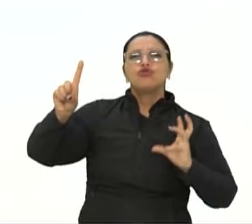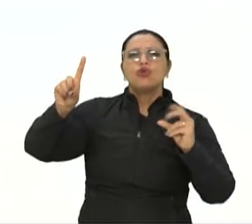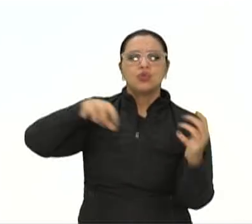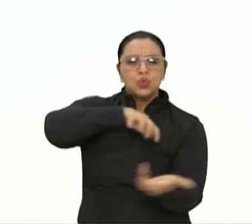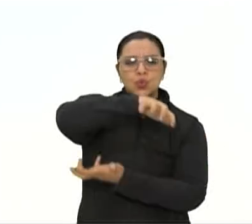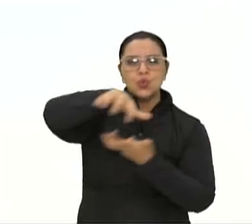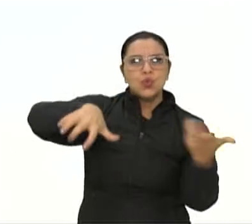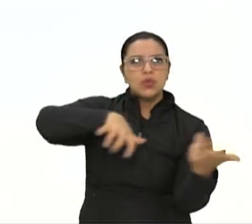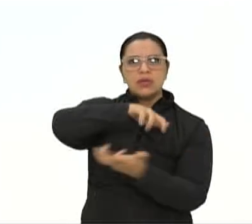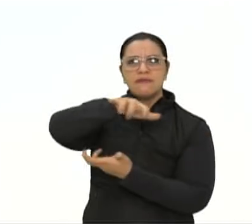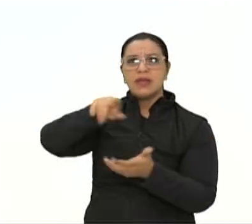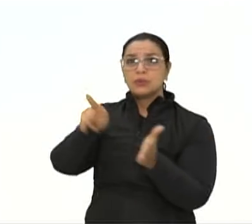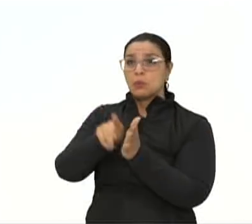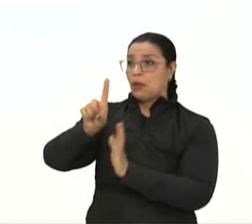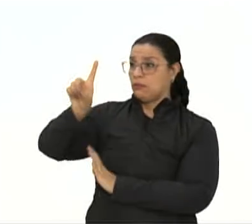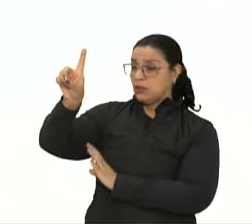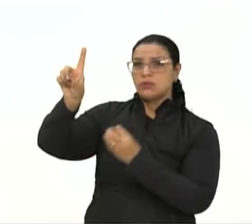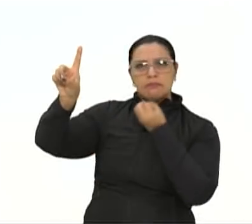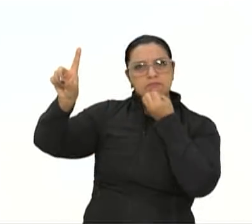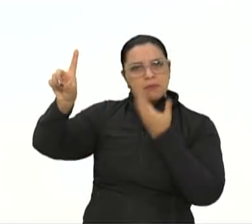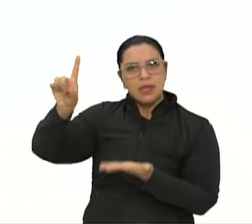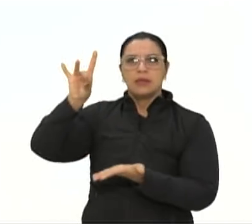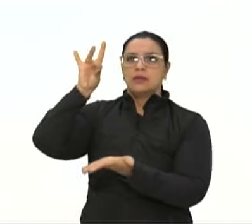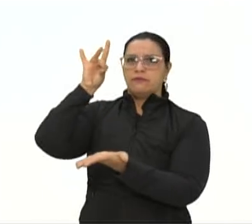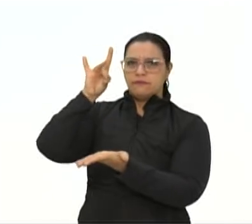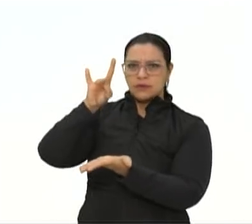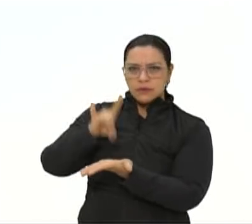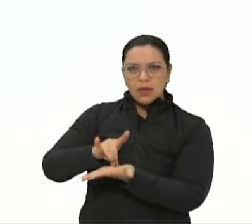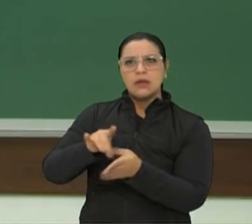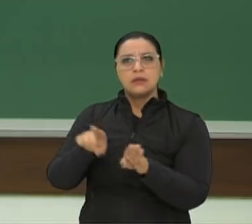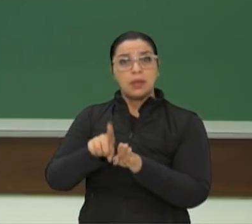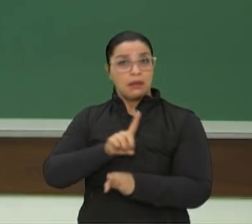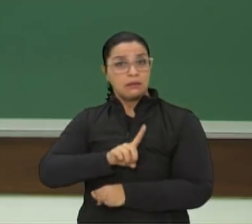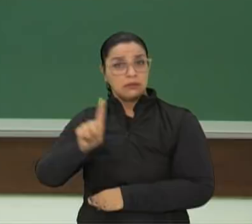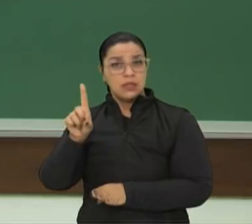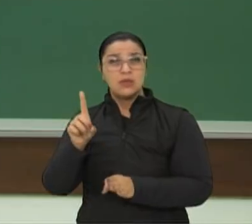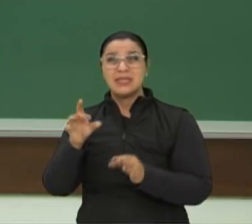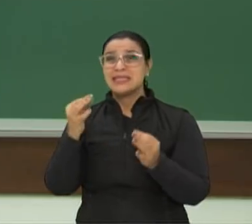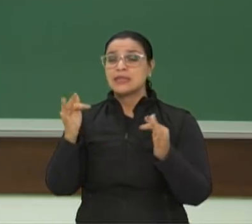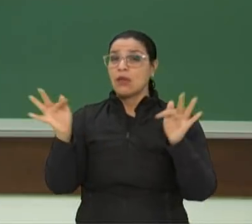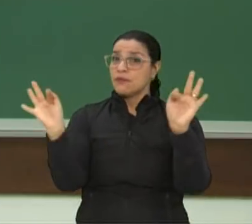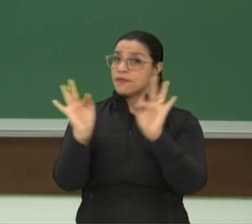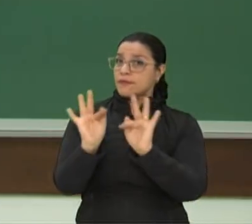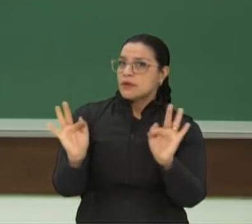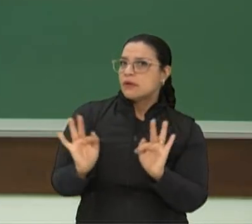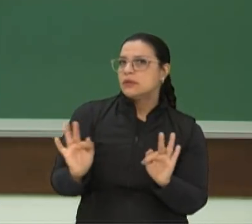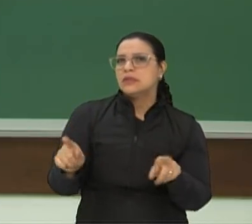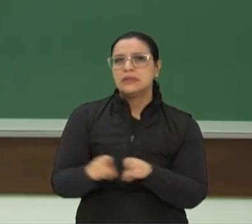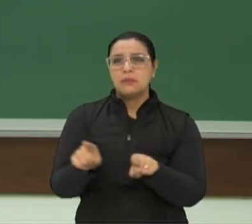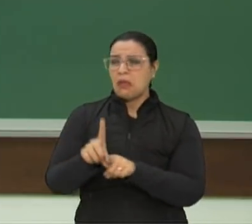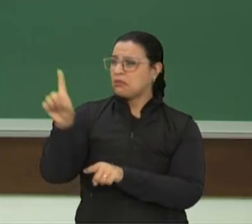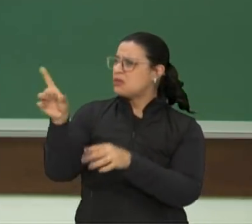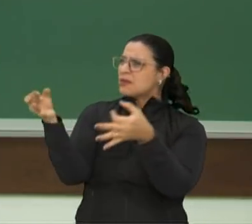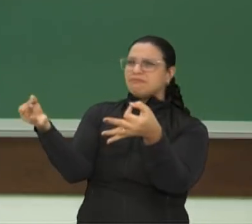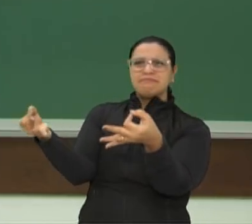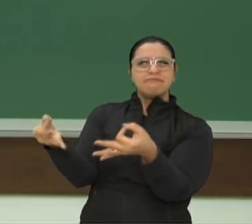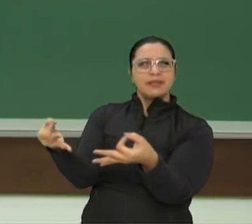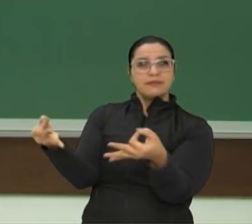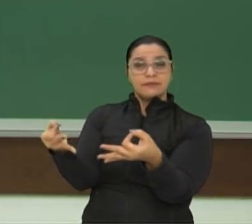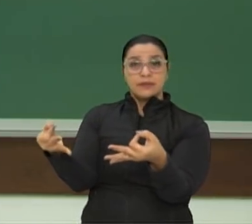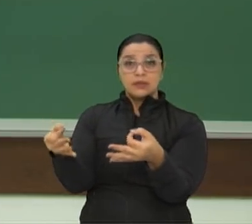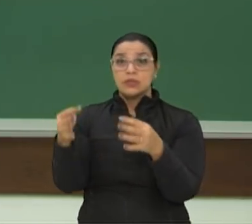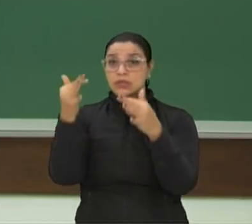de que Deus é o bem, é a verdade, né, ele é justamente a felicidade, né, ele é a perfeição.